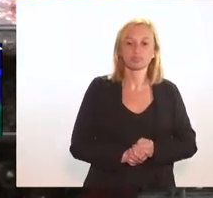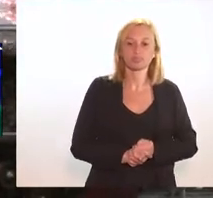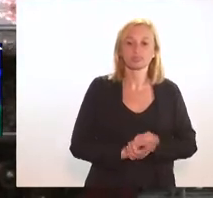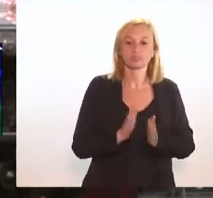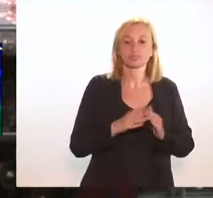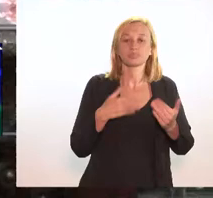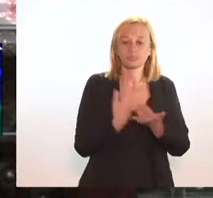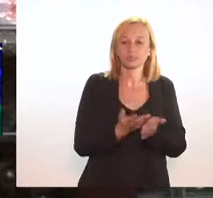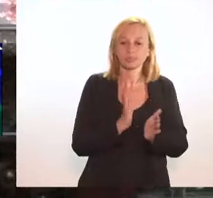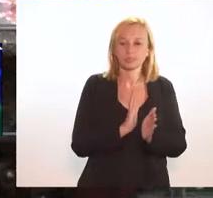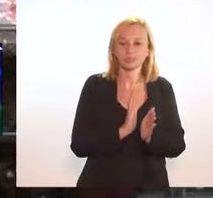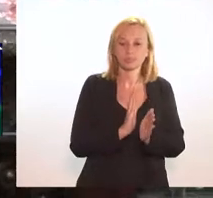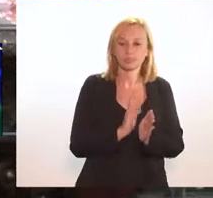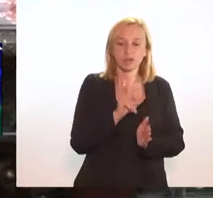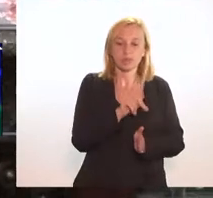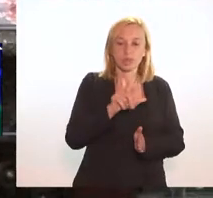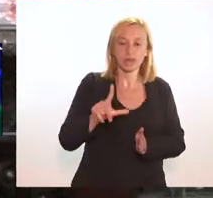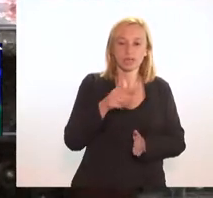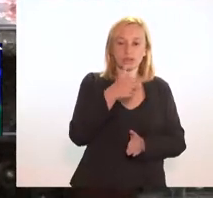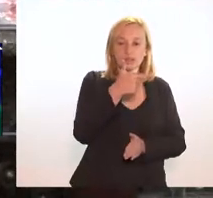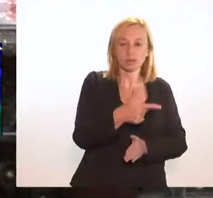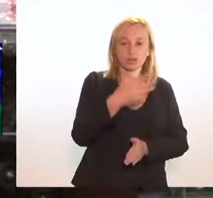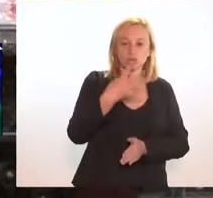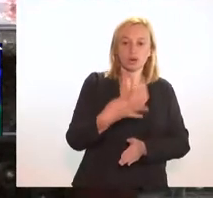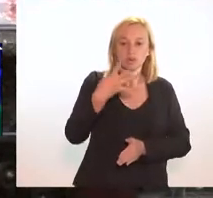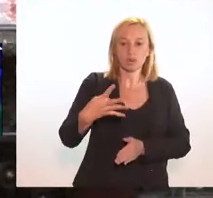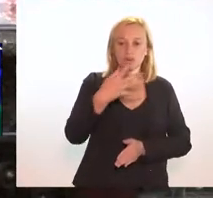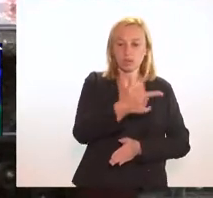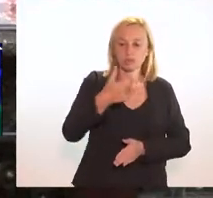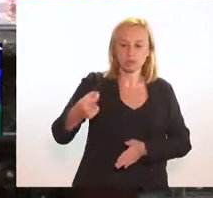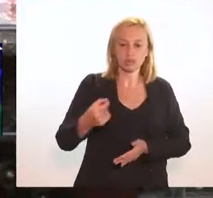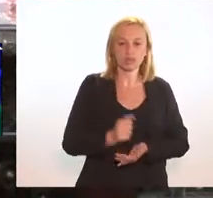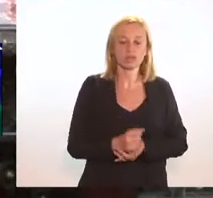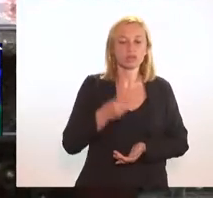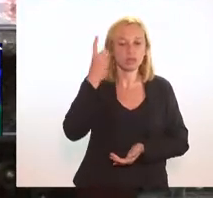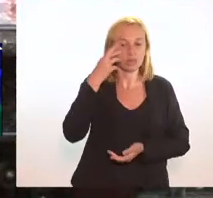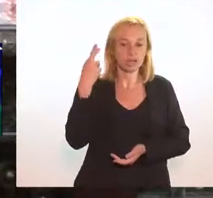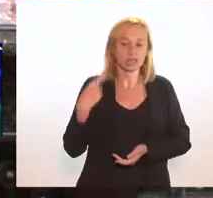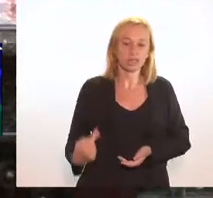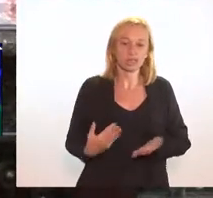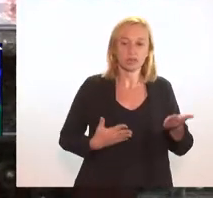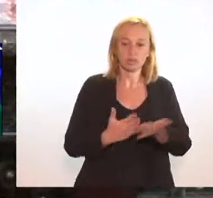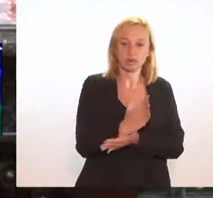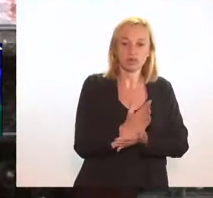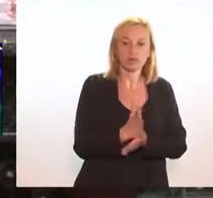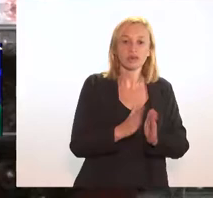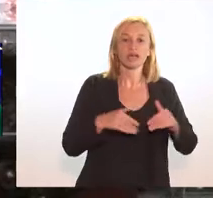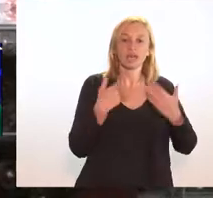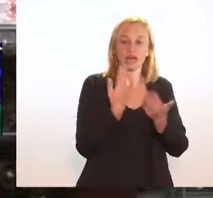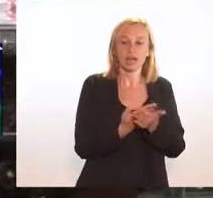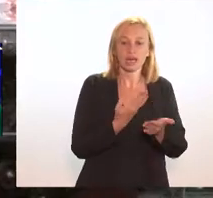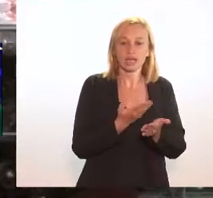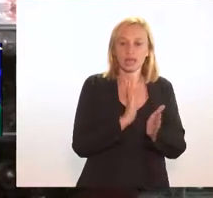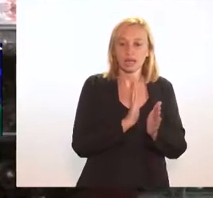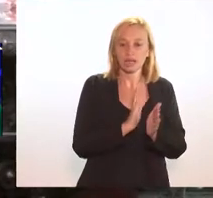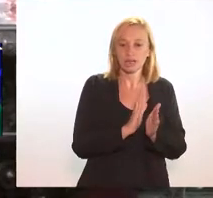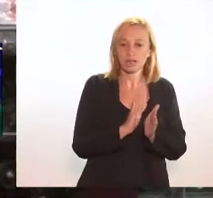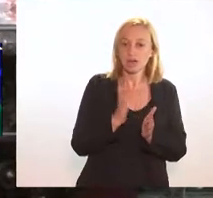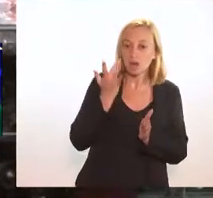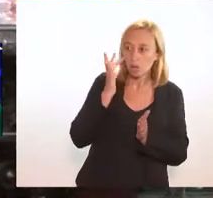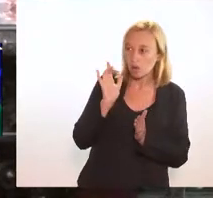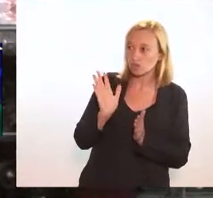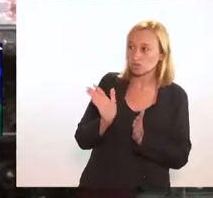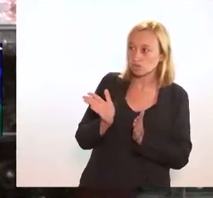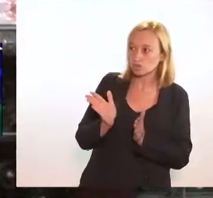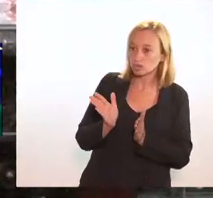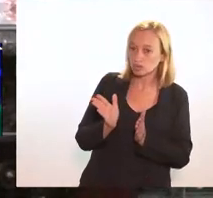Requer a inclusão em pauta do PL 2444 de 2020. Deputada Renata Souto, os senhores que aprovam nesse como estão aprovados. Acho eu que já